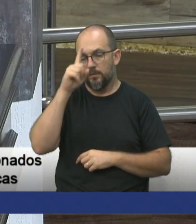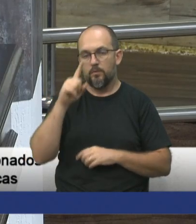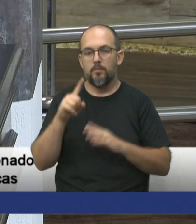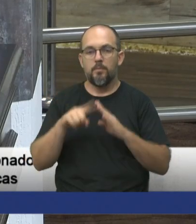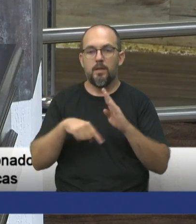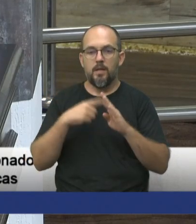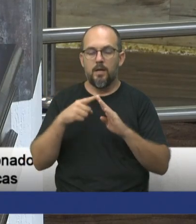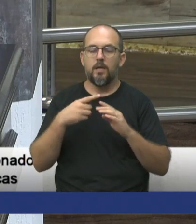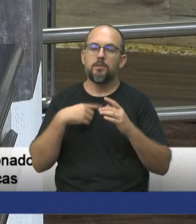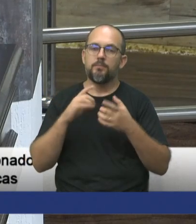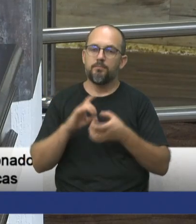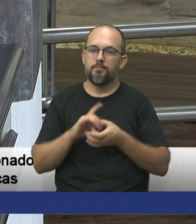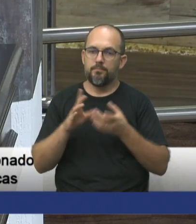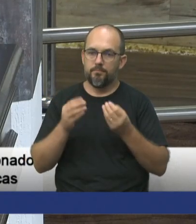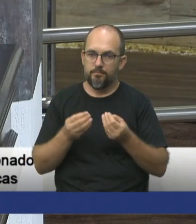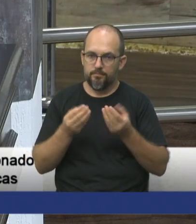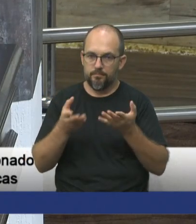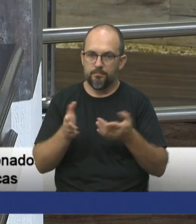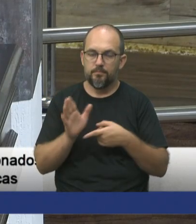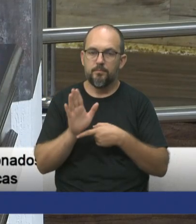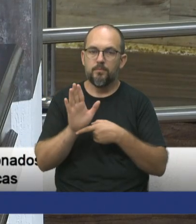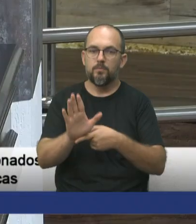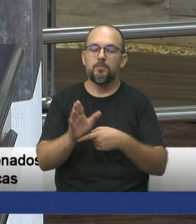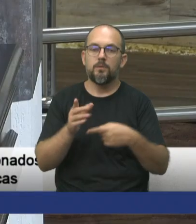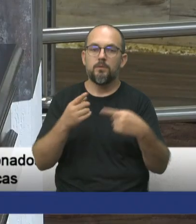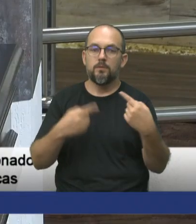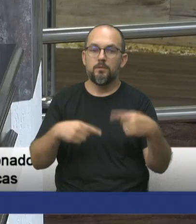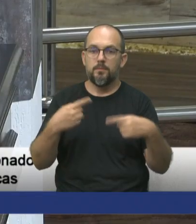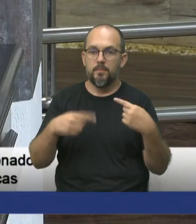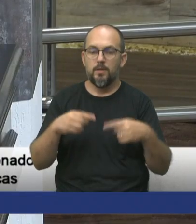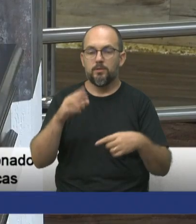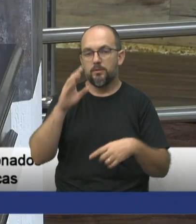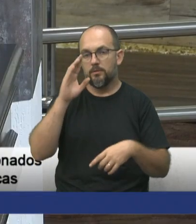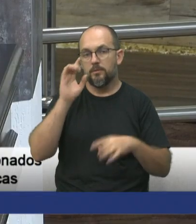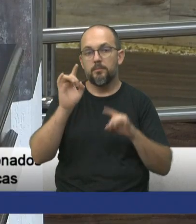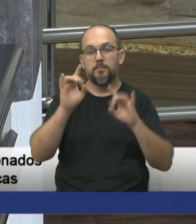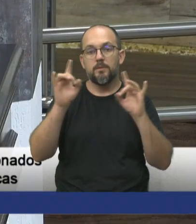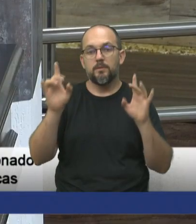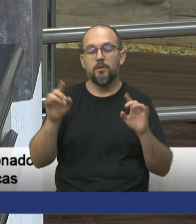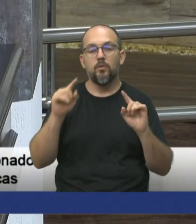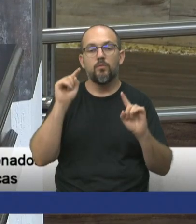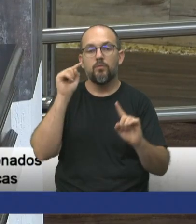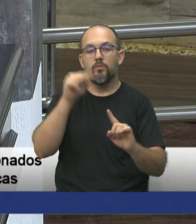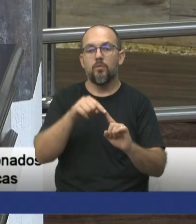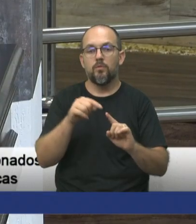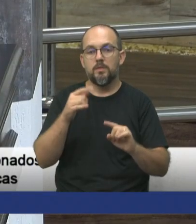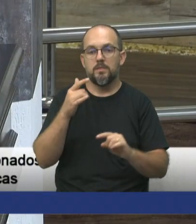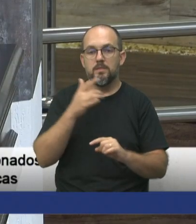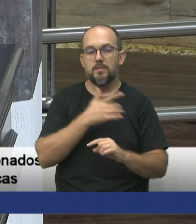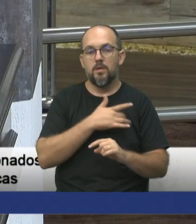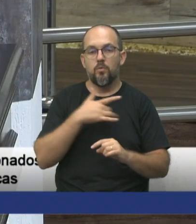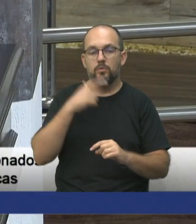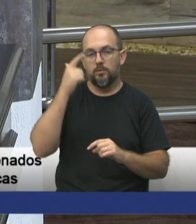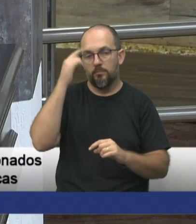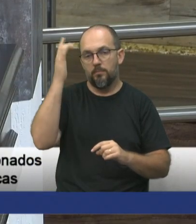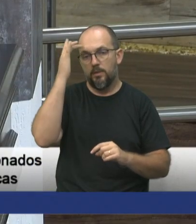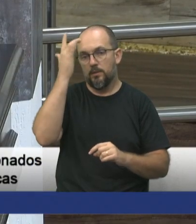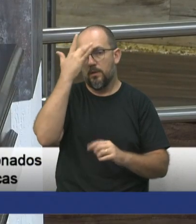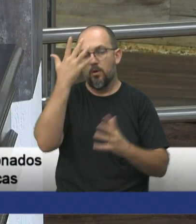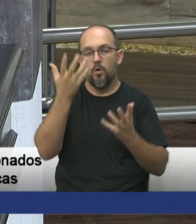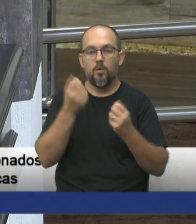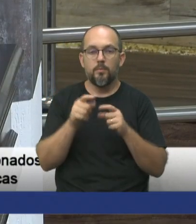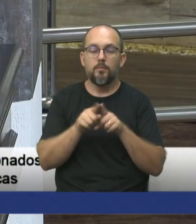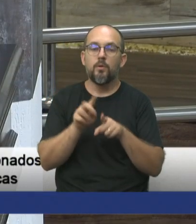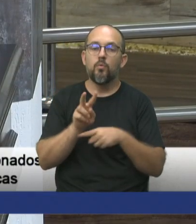se coloca à disposição para contribuir com esse debate, especialmente no que diz respeito à saúde mental, ao acolhimento e ao